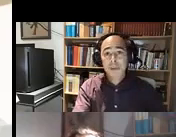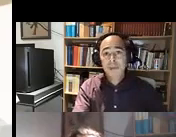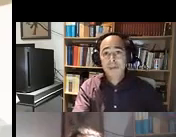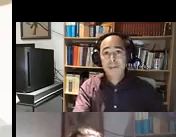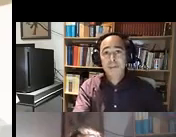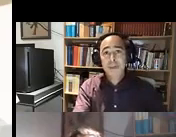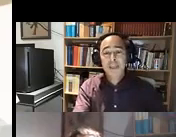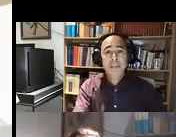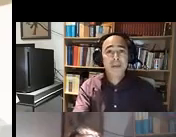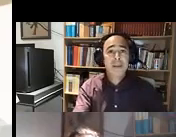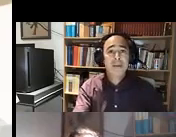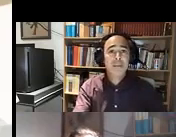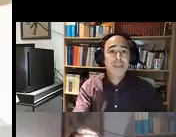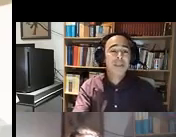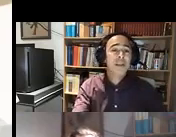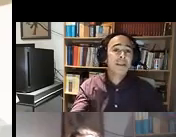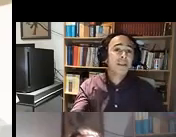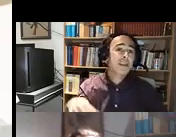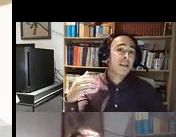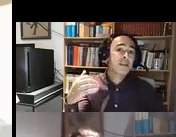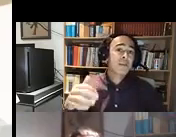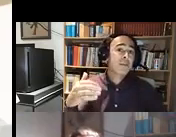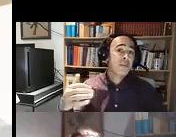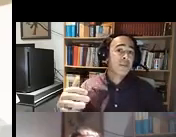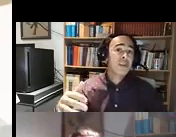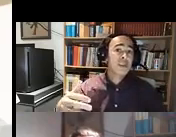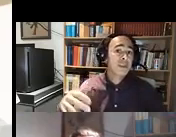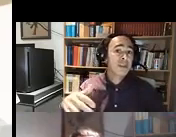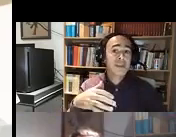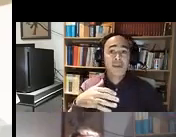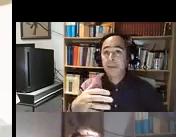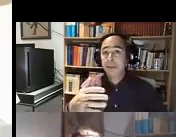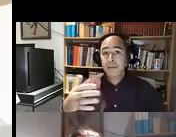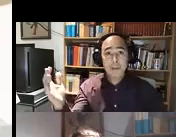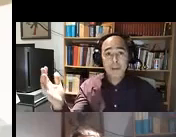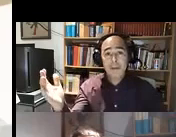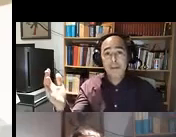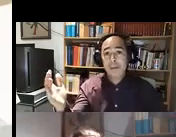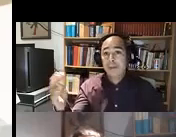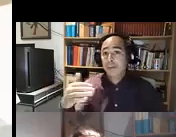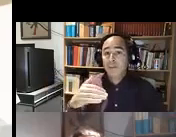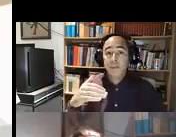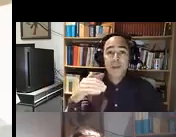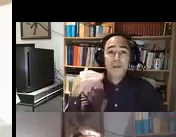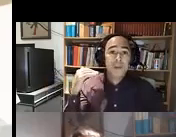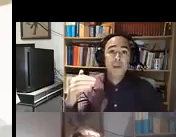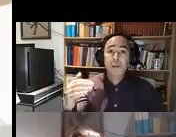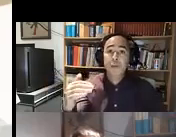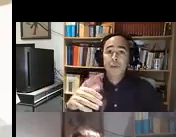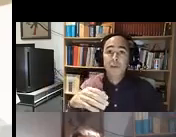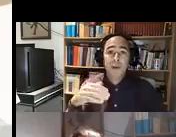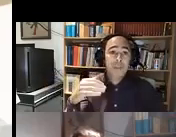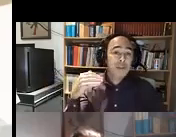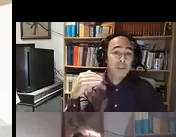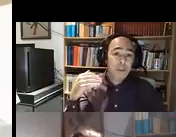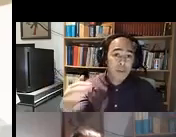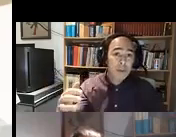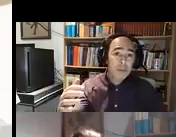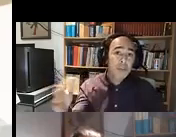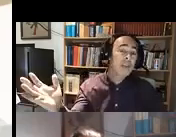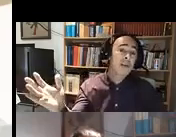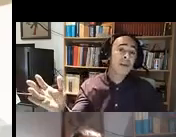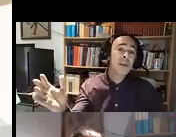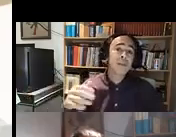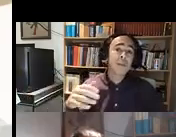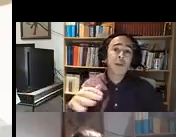é possível para quem empregado pensar que daqui a um dois três quatro cinco 20 anos realmente vai manter o posto não vai poder